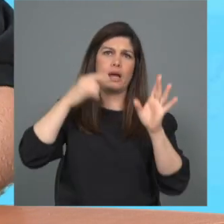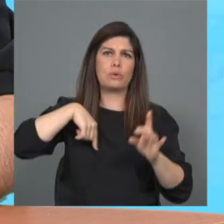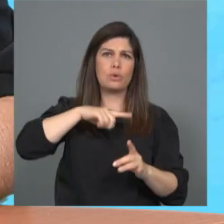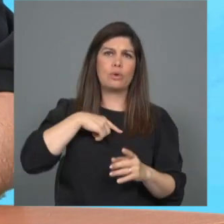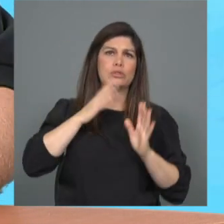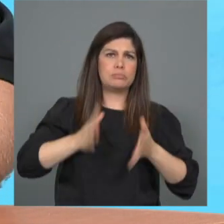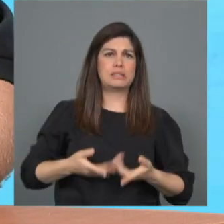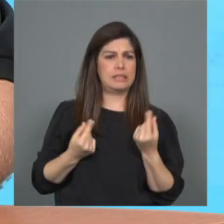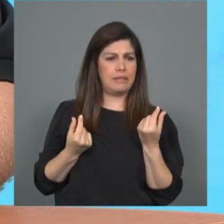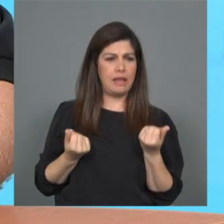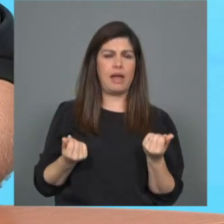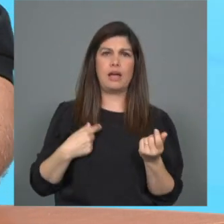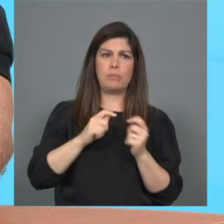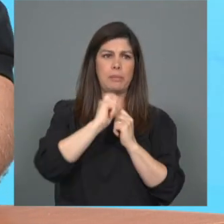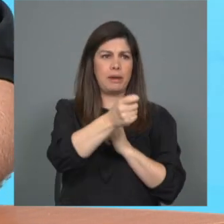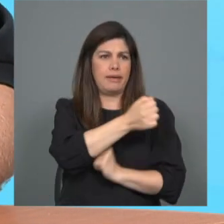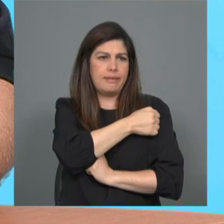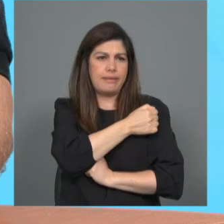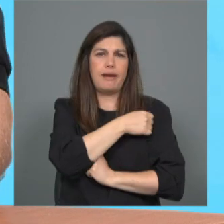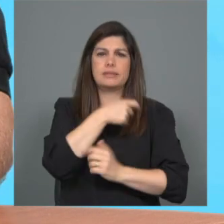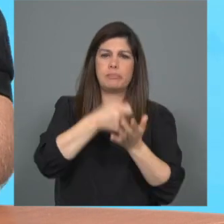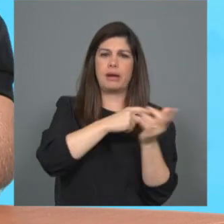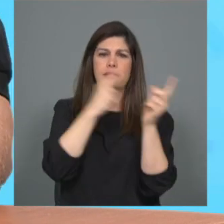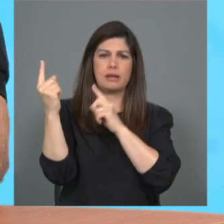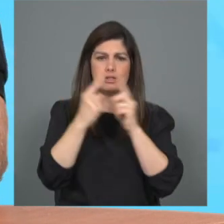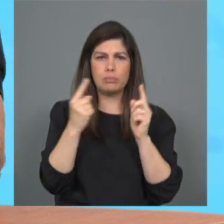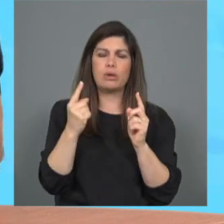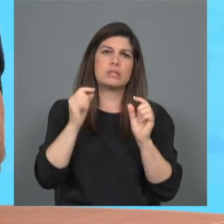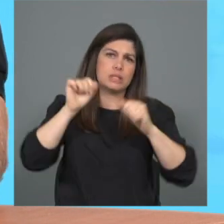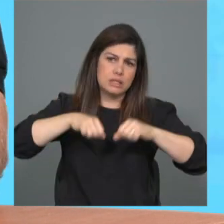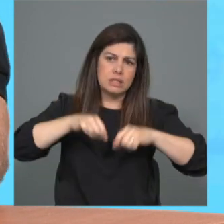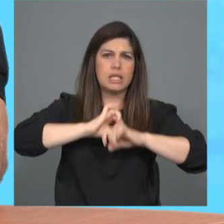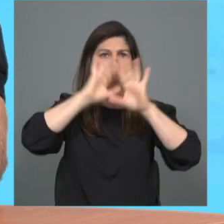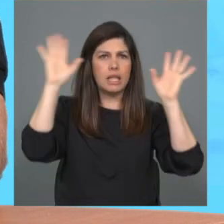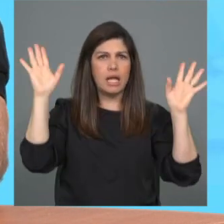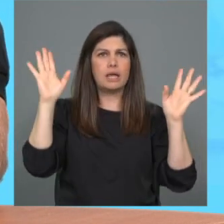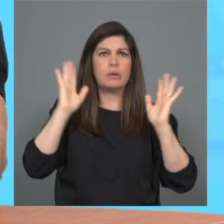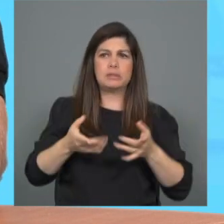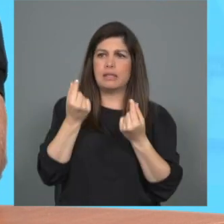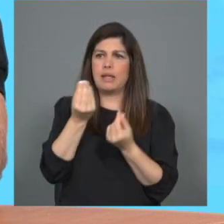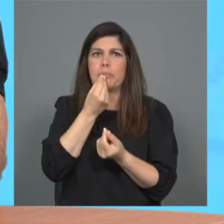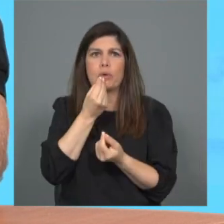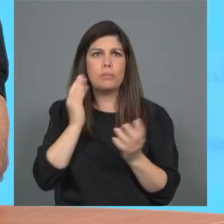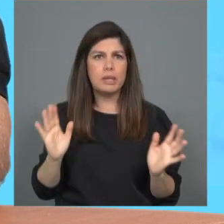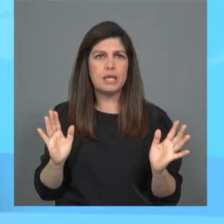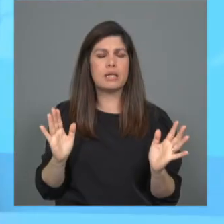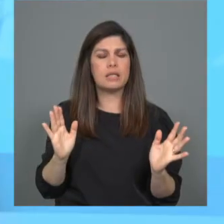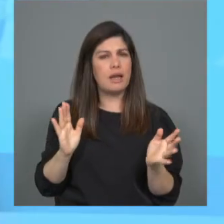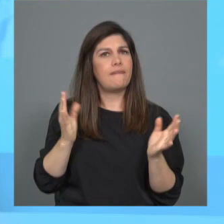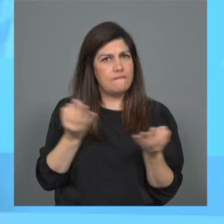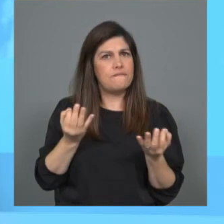ter dinheiro para pagar a casa ou os transportes. Com certeza, ninguém está a dizer o contrário.